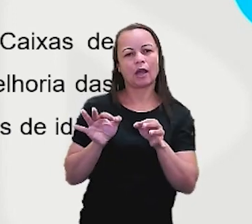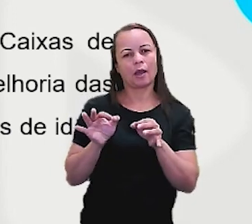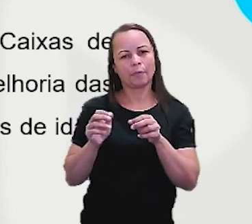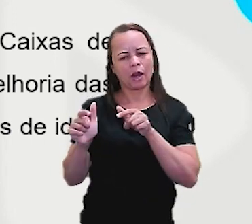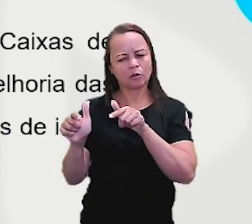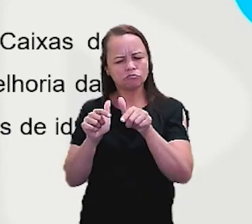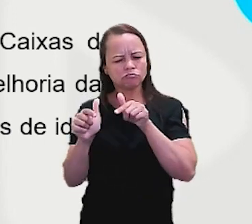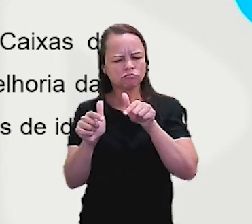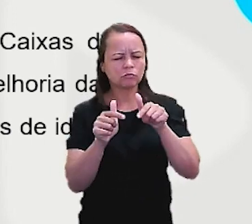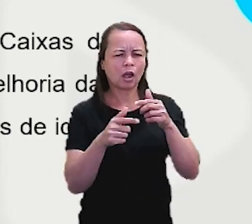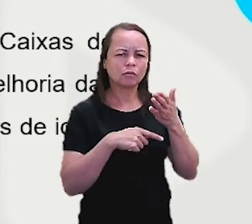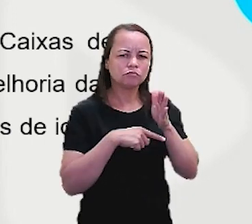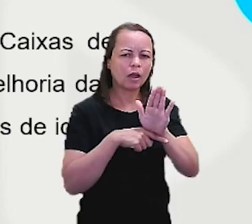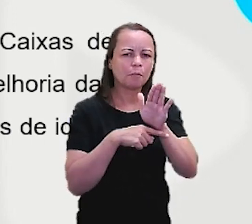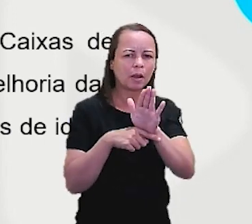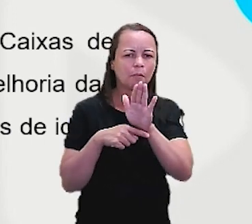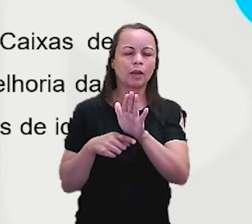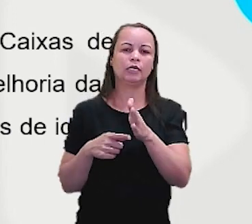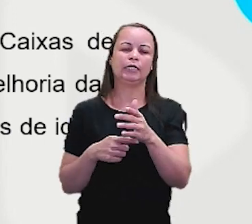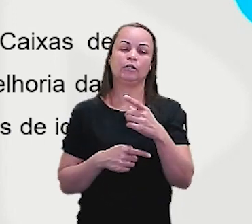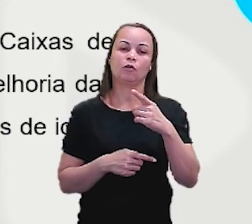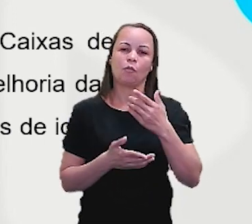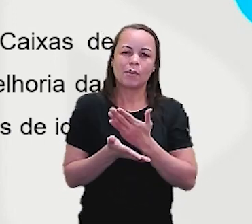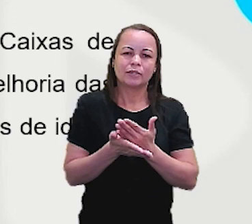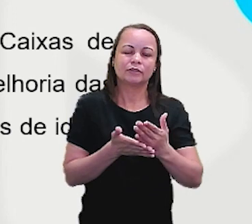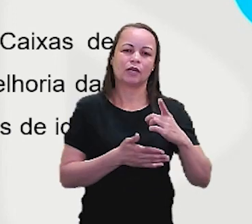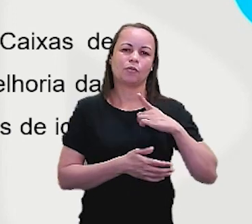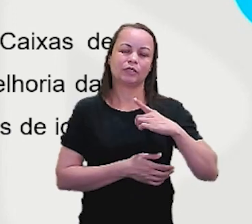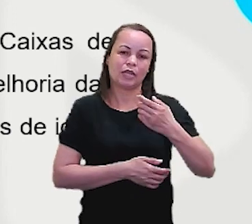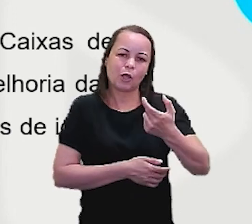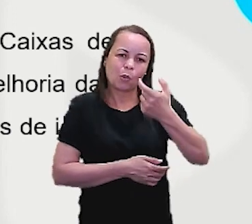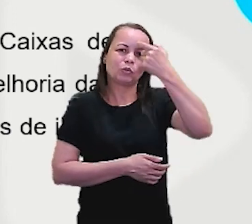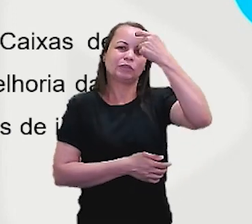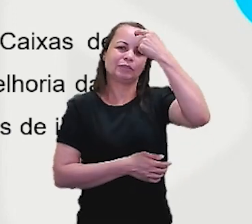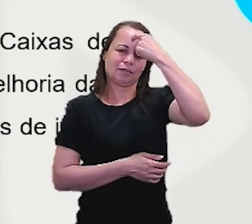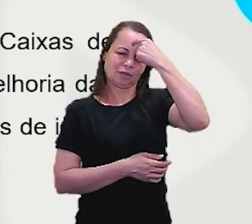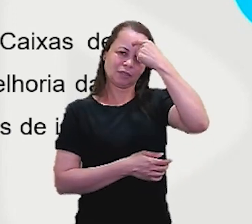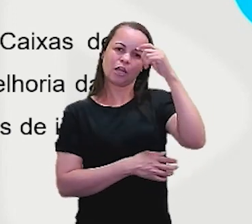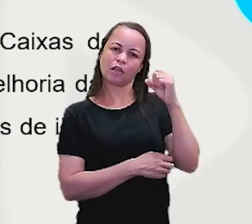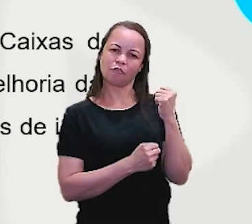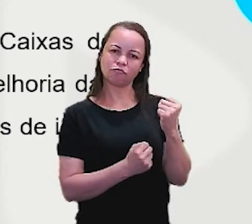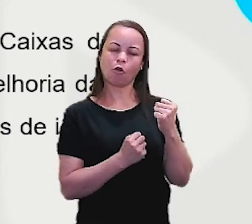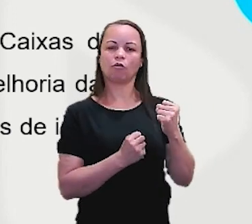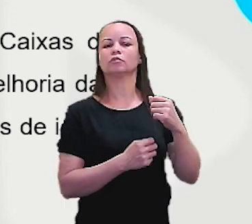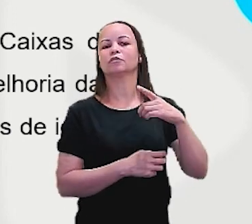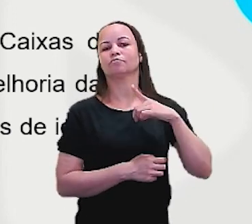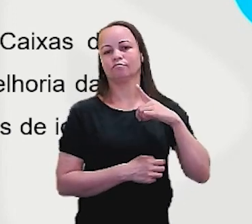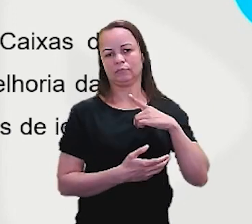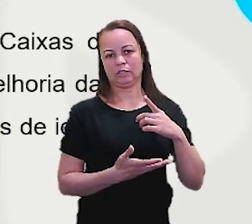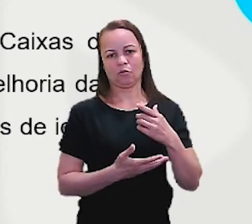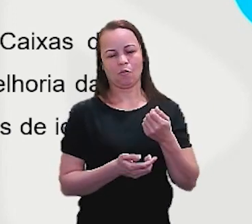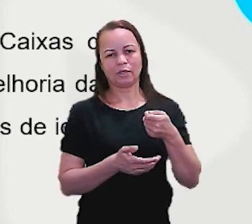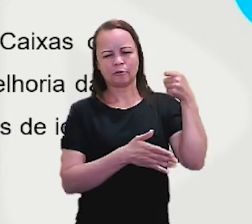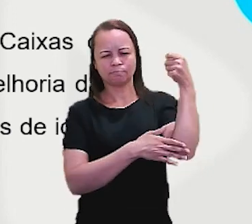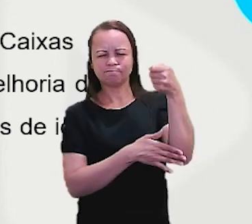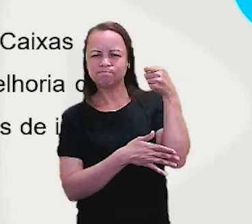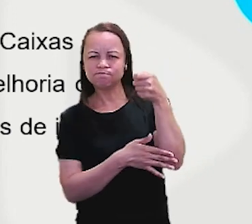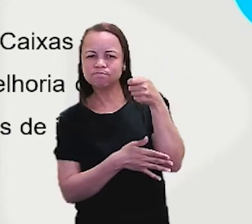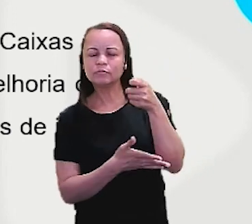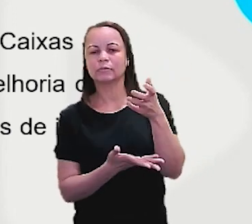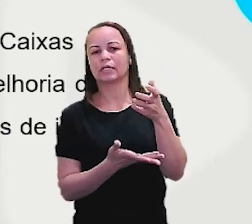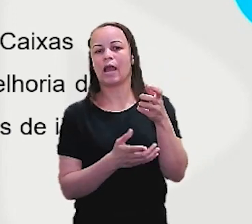outro. Então, eles começaram a ter consciência da força que eles tinham. Então, eles começaram a primeiro reivindicar a